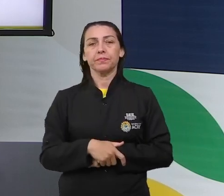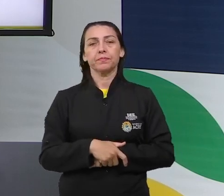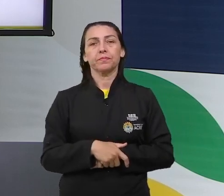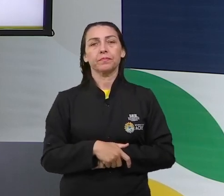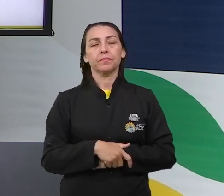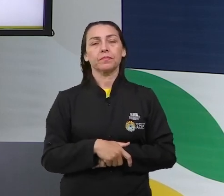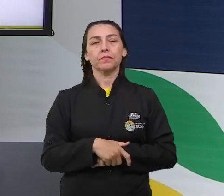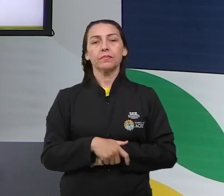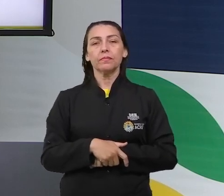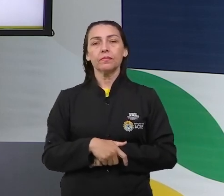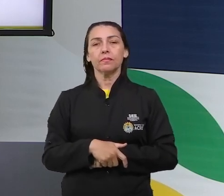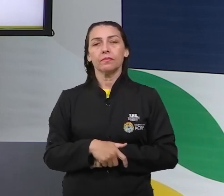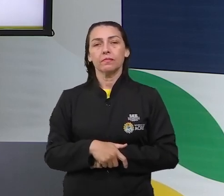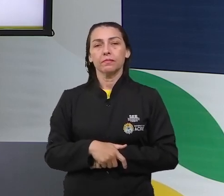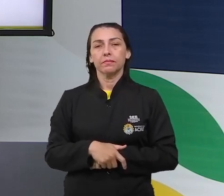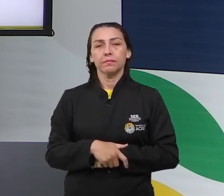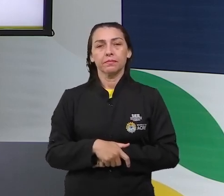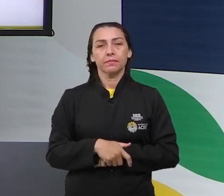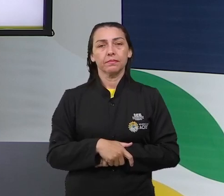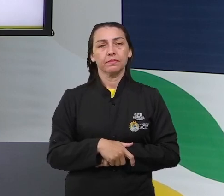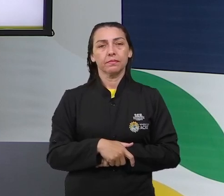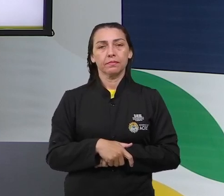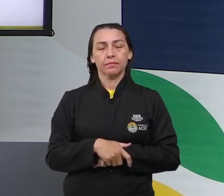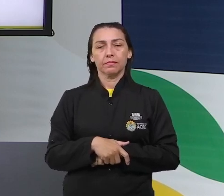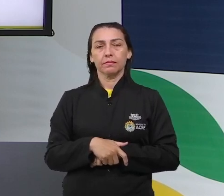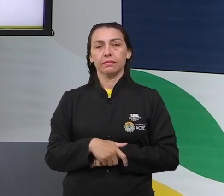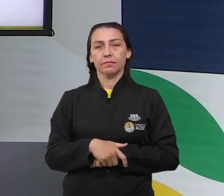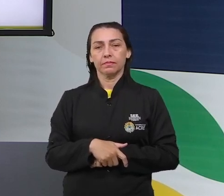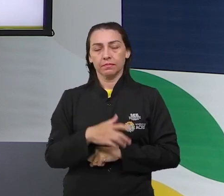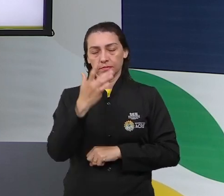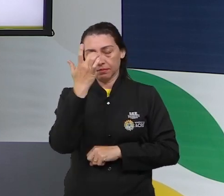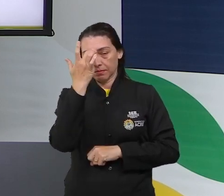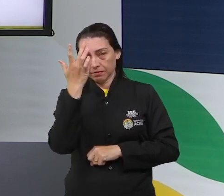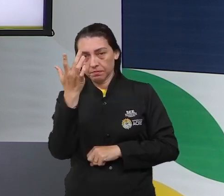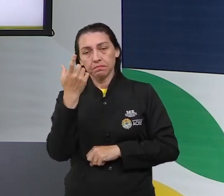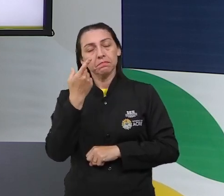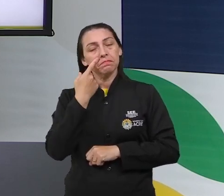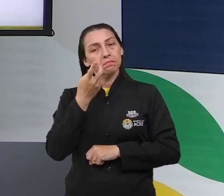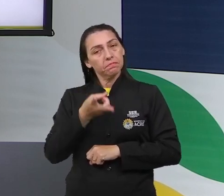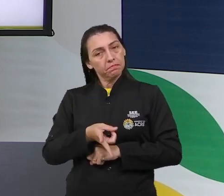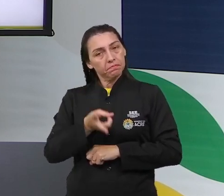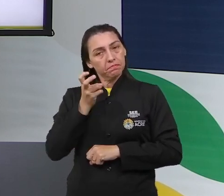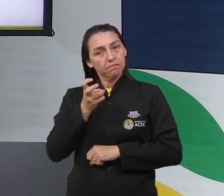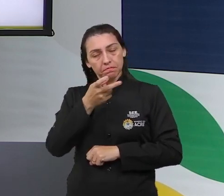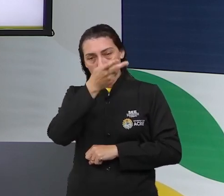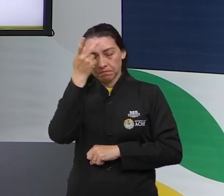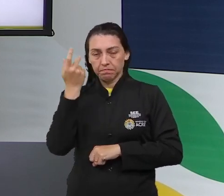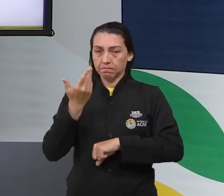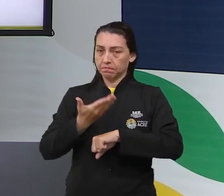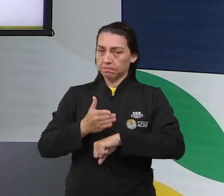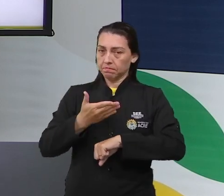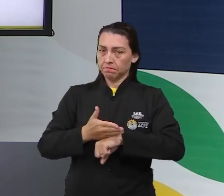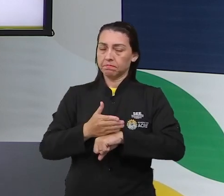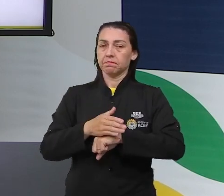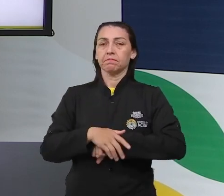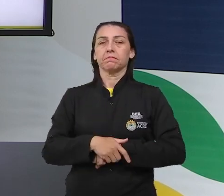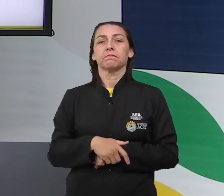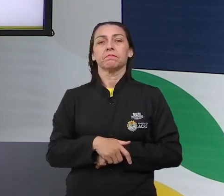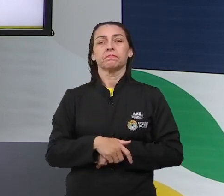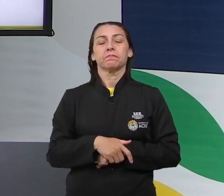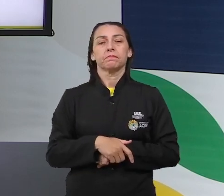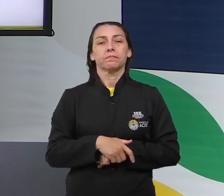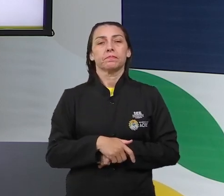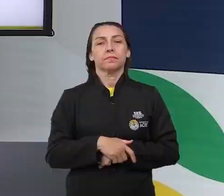nos Estados Unidos, no Canadá, é muito mais fácil você observar as pessoas praticando o hóquei, tudo